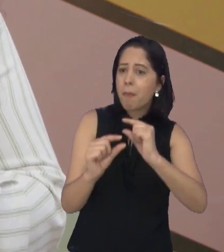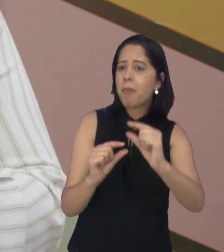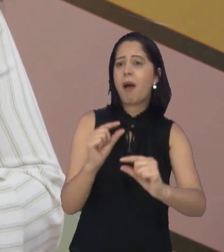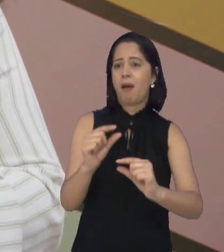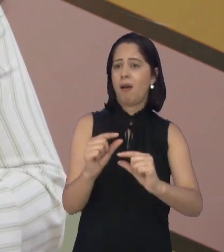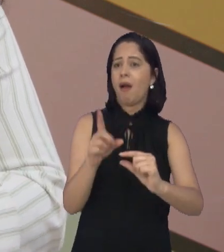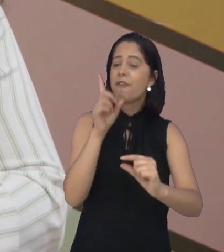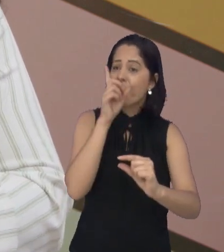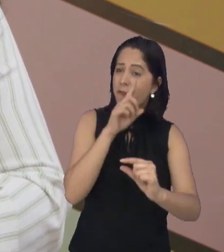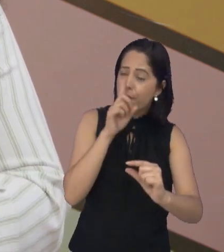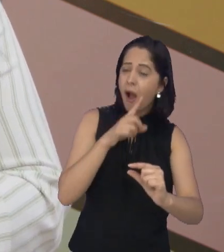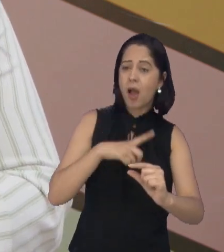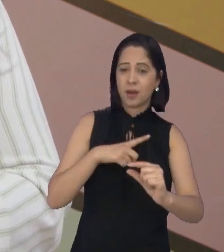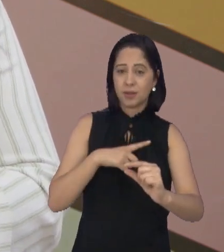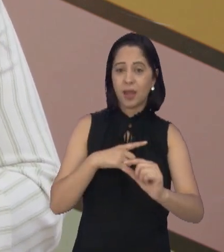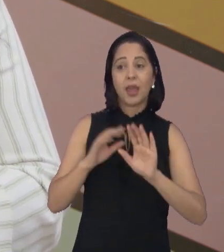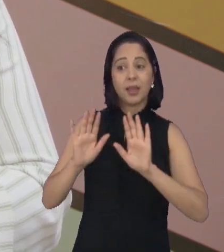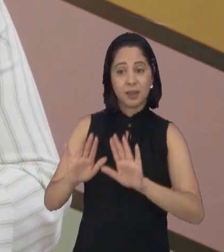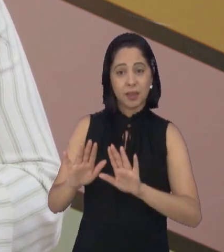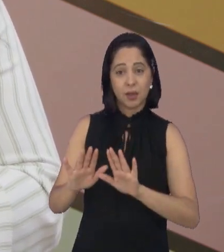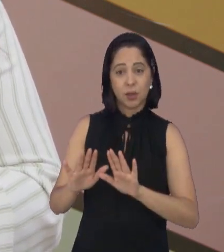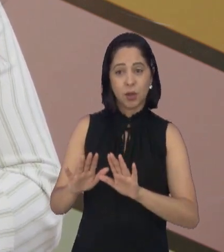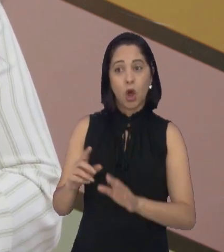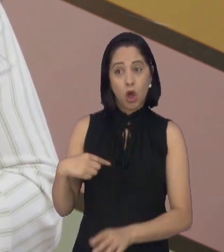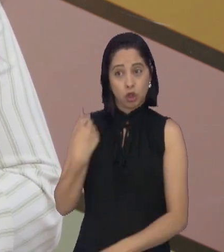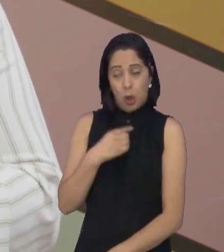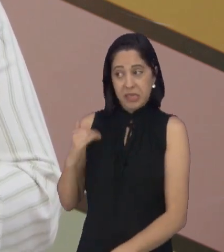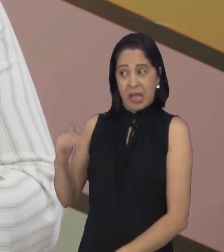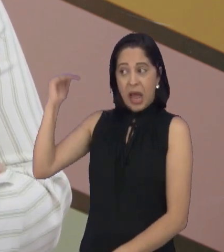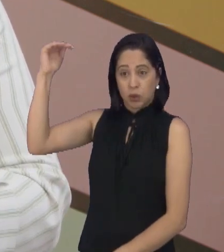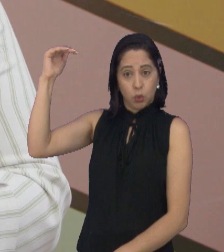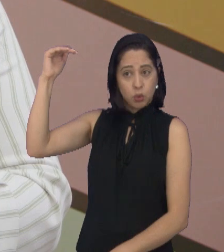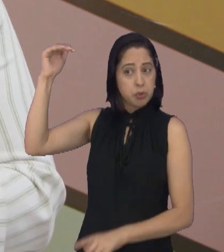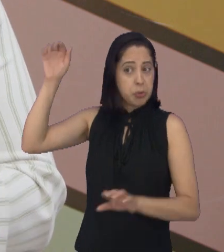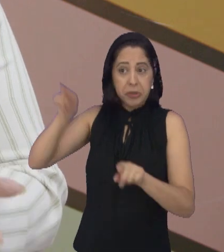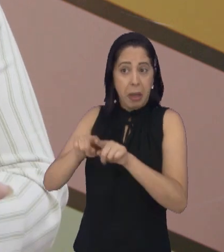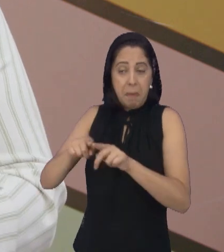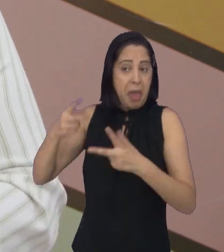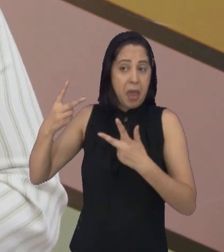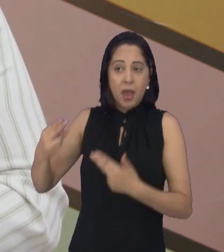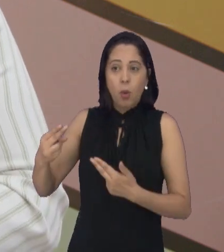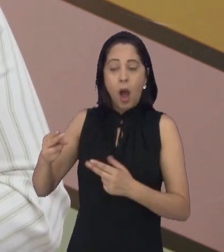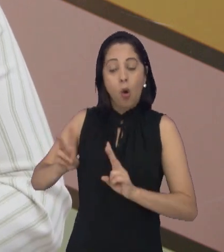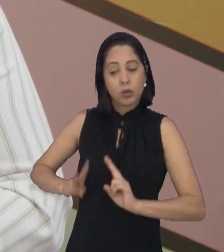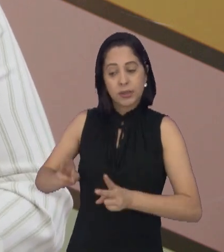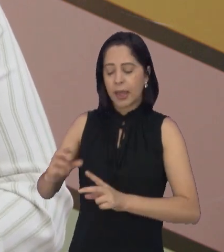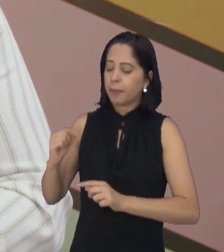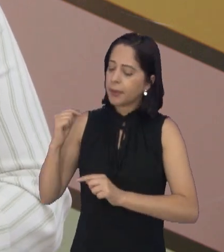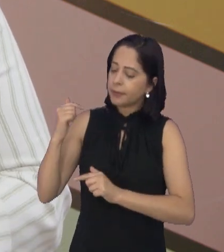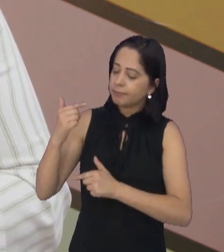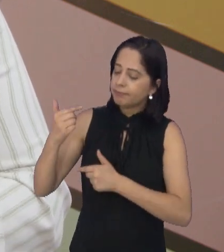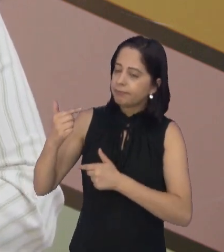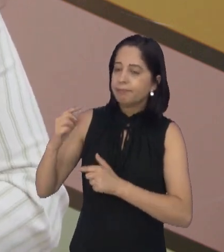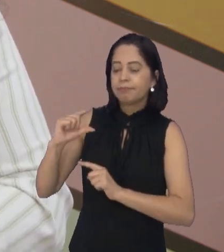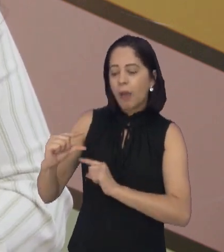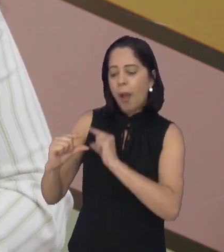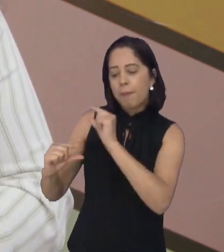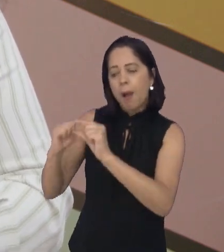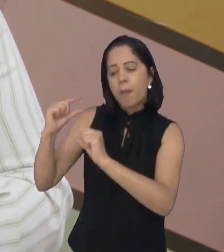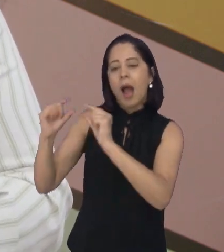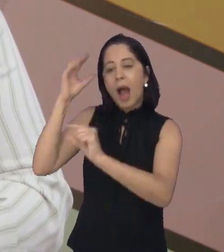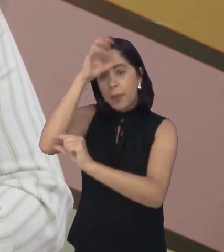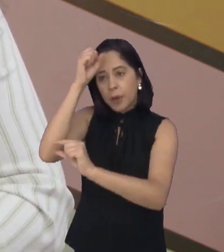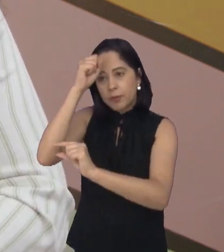falhas mesmo e assim vai. Então, quando nós somos adultos, nada muda, o processo de aprendizado sempre vai ser o mesmo. Então, vá com